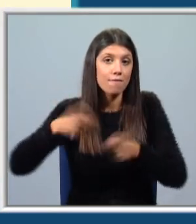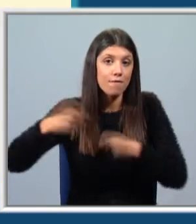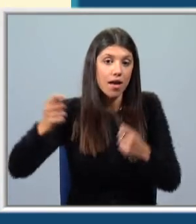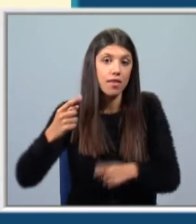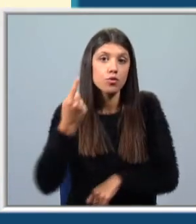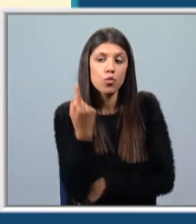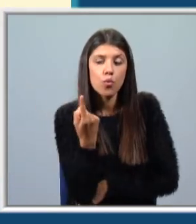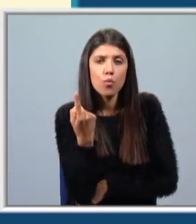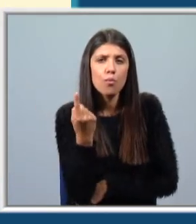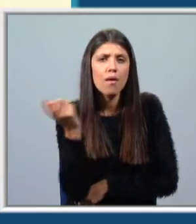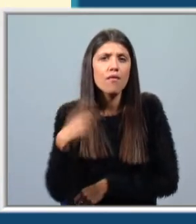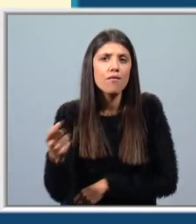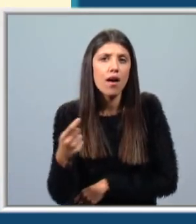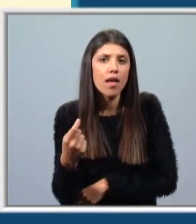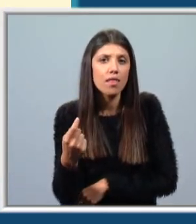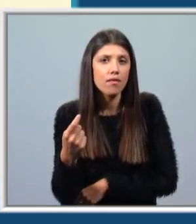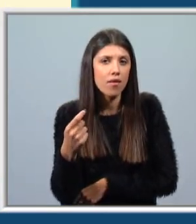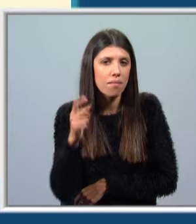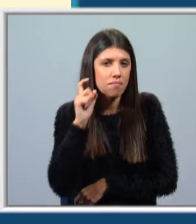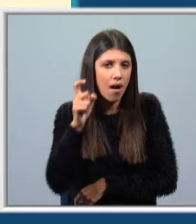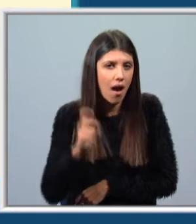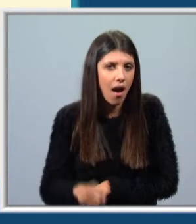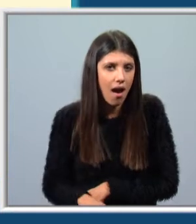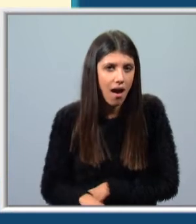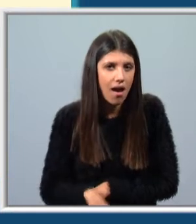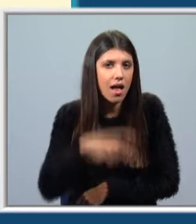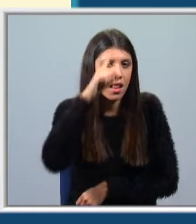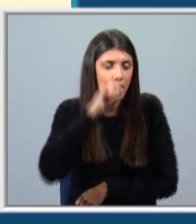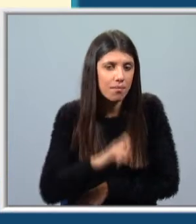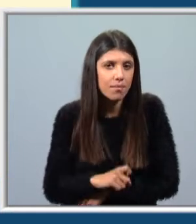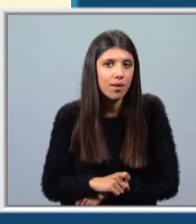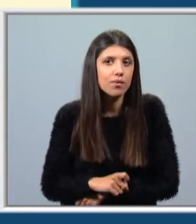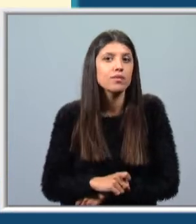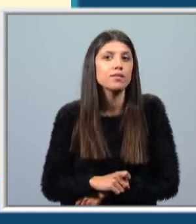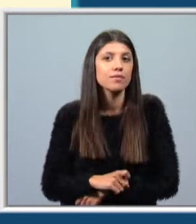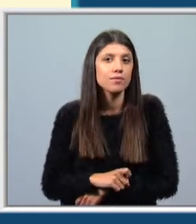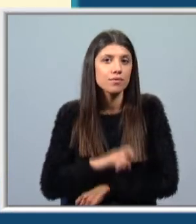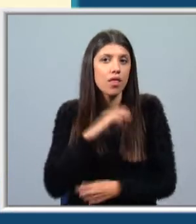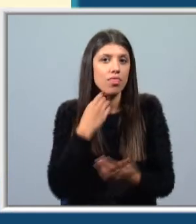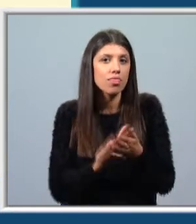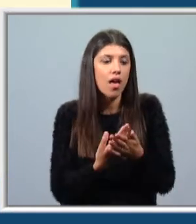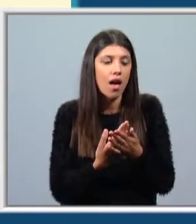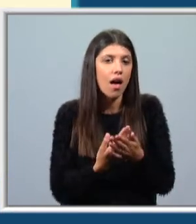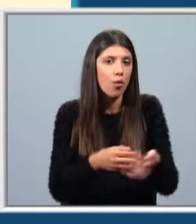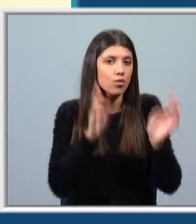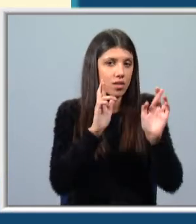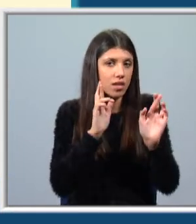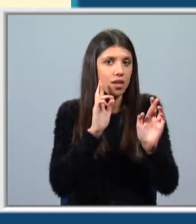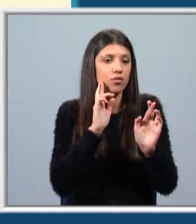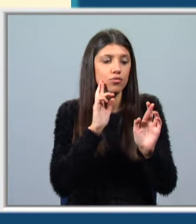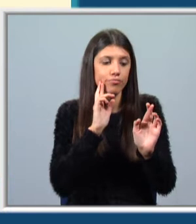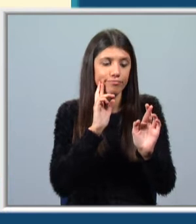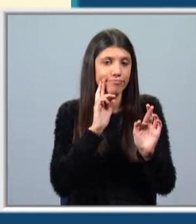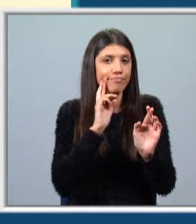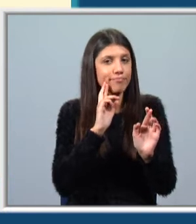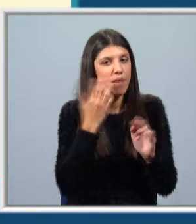delas até foi o quê? Muito marota, não foi? Que deixou ali um último presente no nosso príncipe.